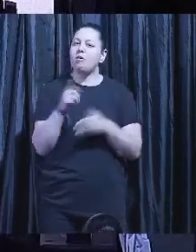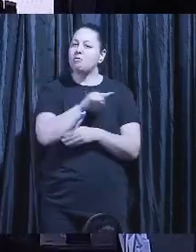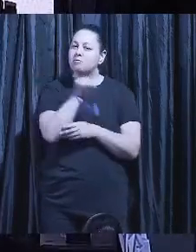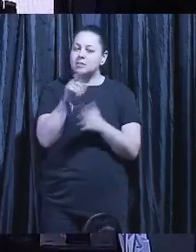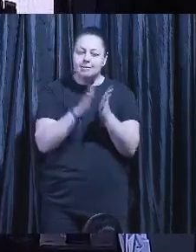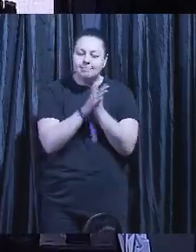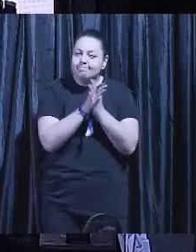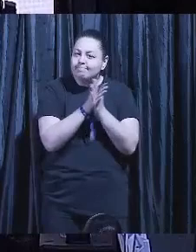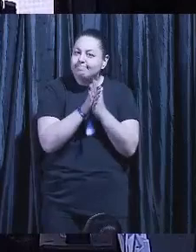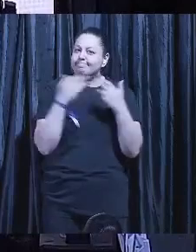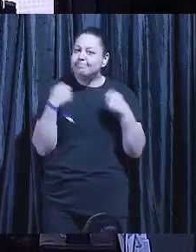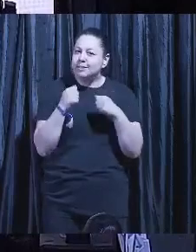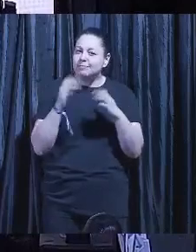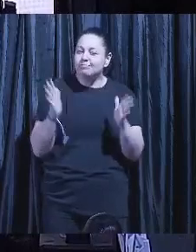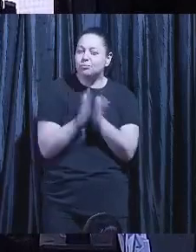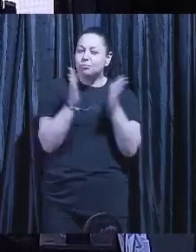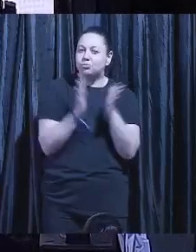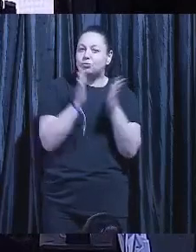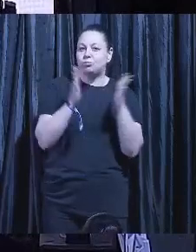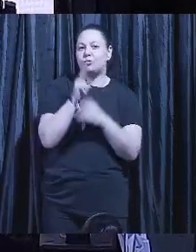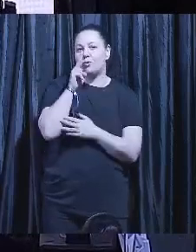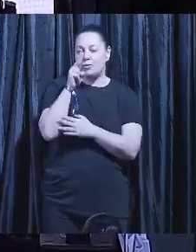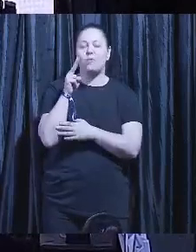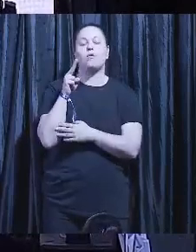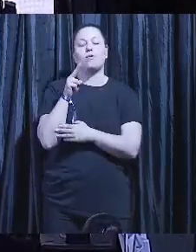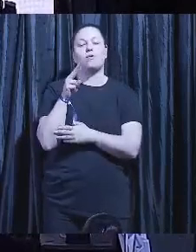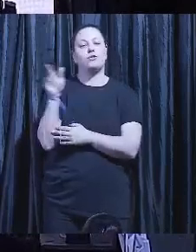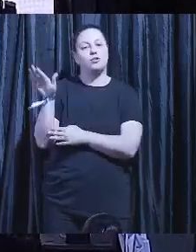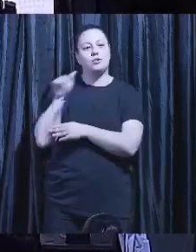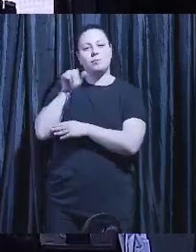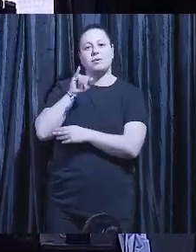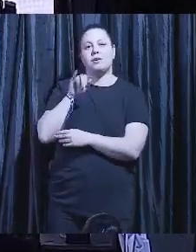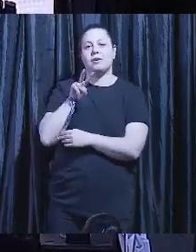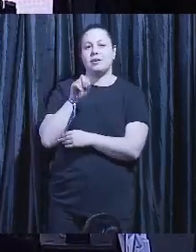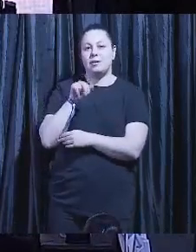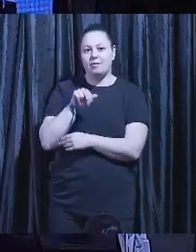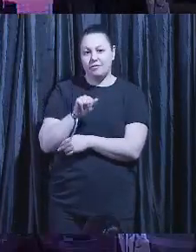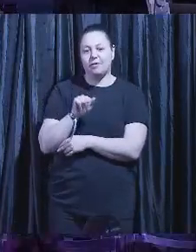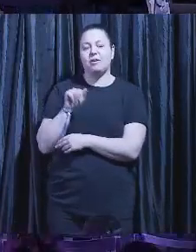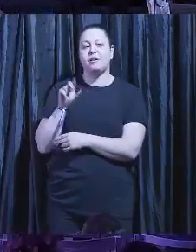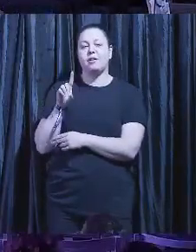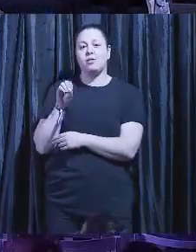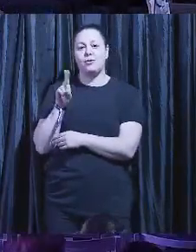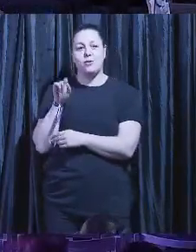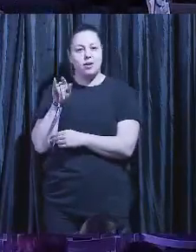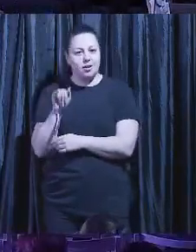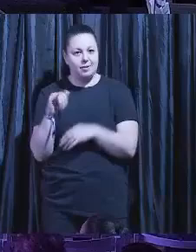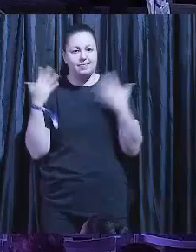bem e faz barulho para Ivana Dorali. Vem, amiga.